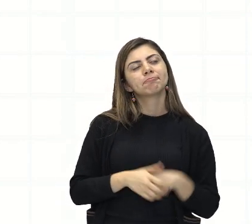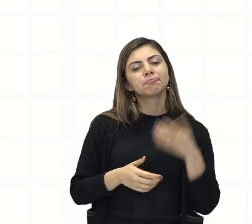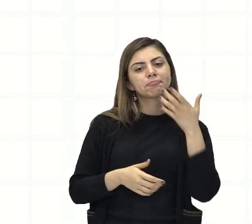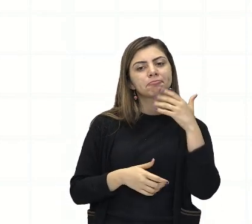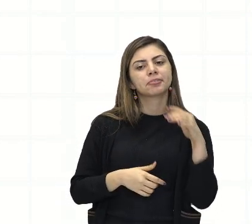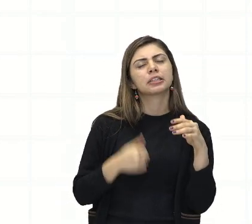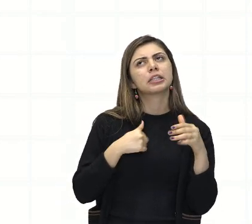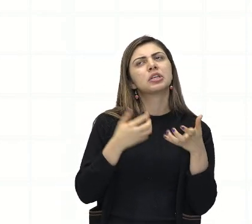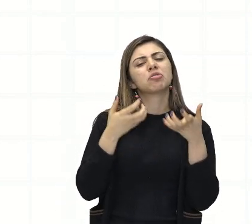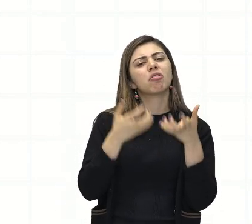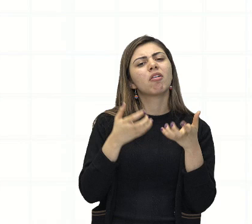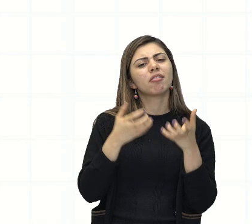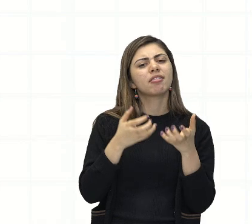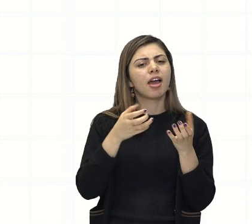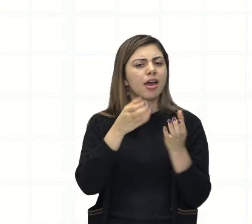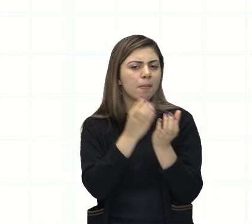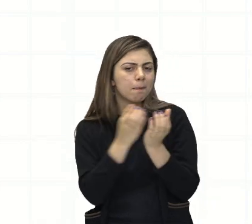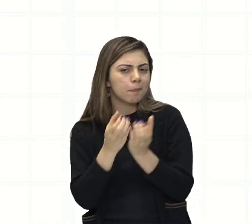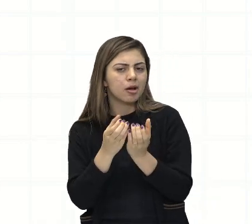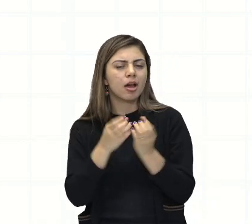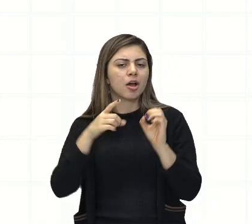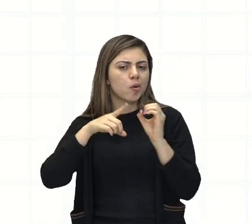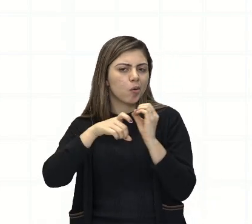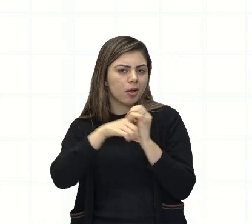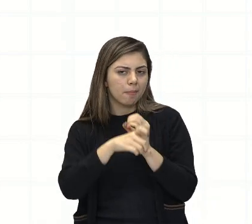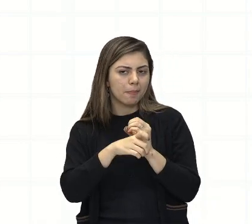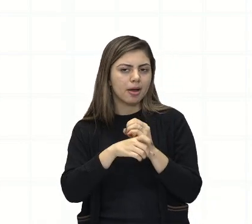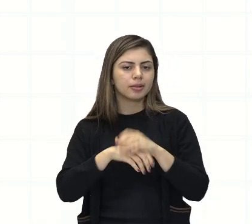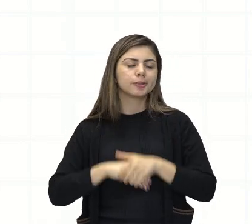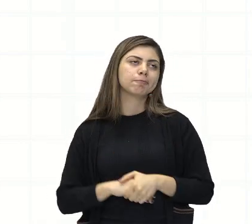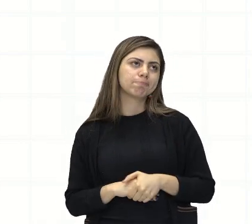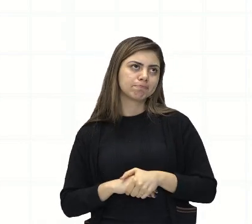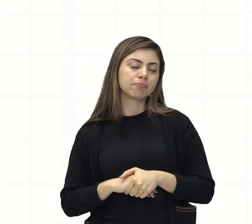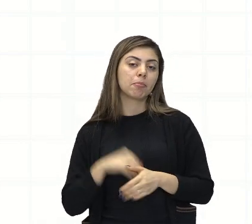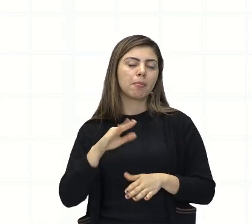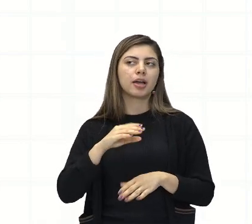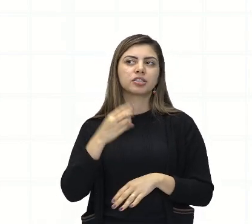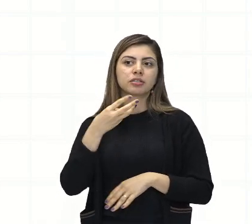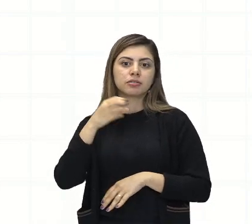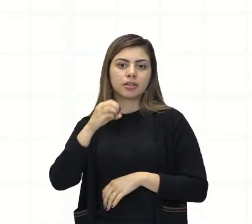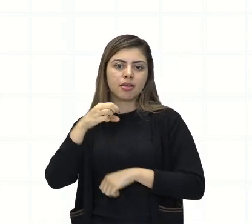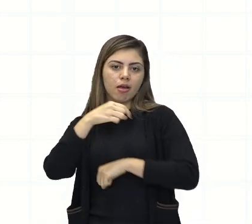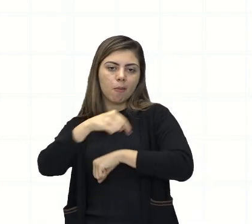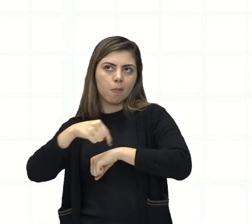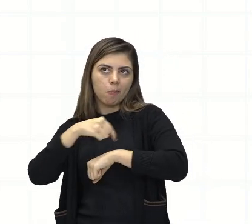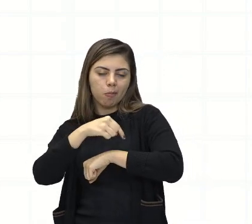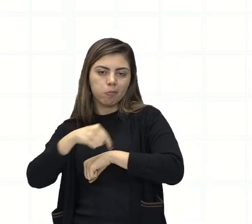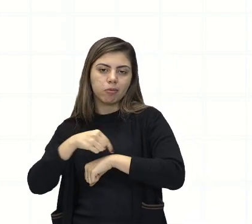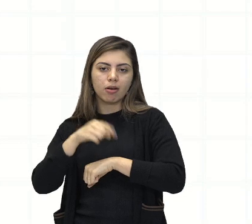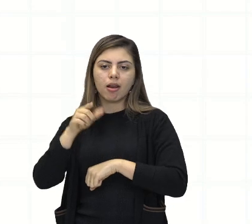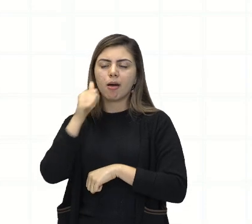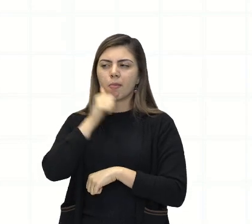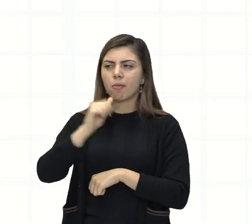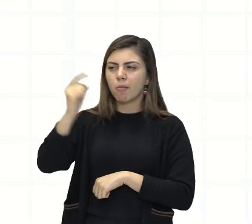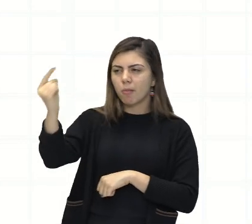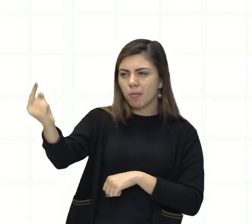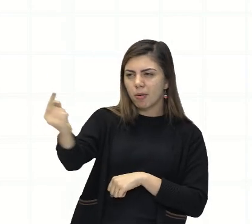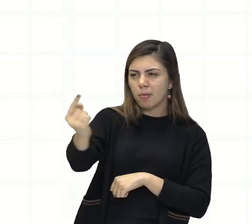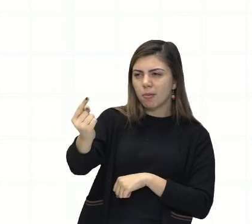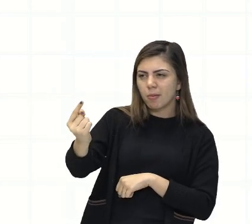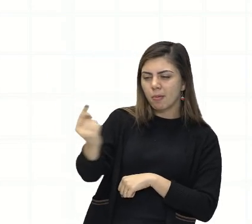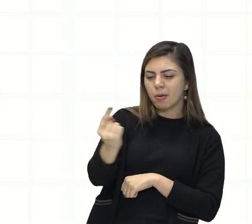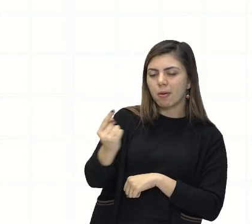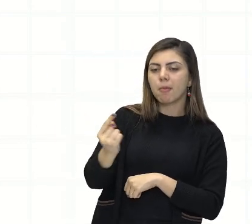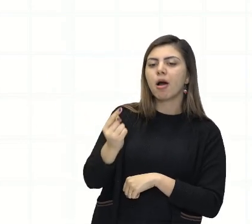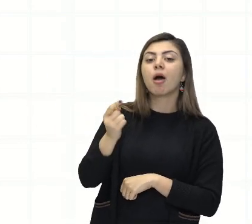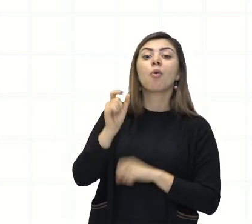de goiabada, sussurrou, e nem bem meia hora chegou uma dona de longe que trazia os pãezinhos